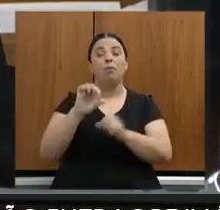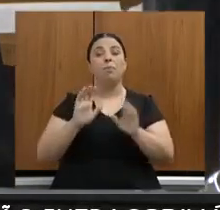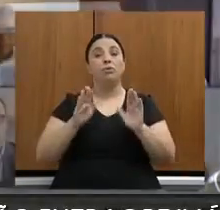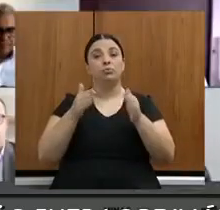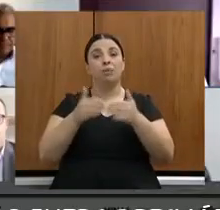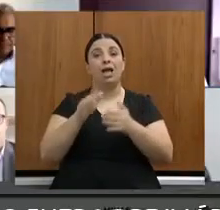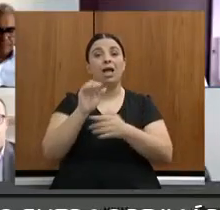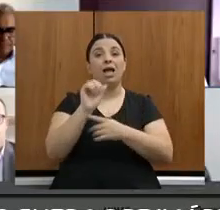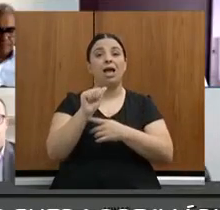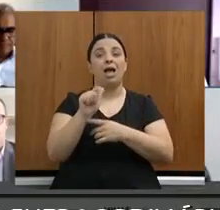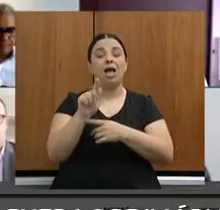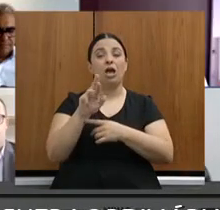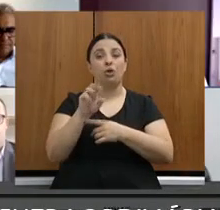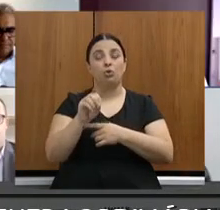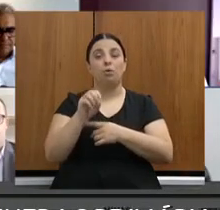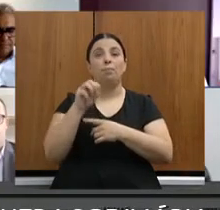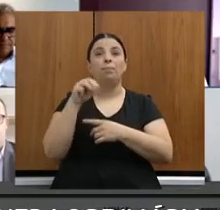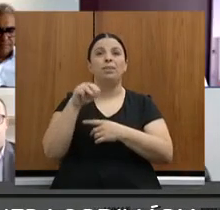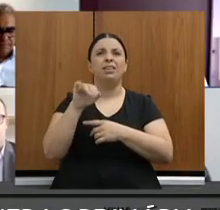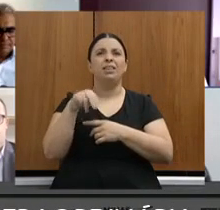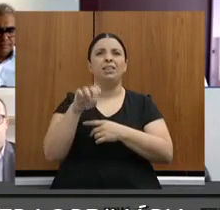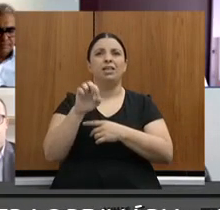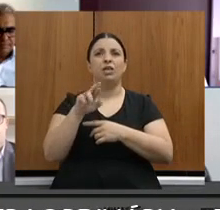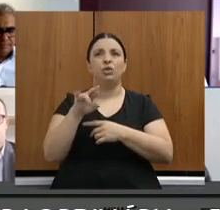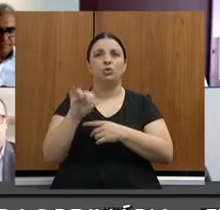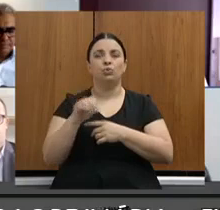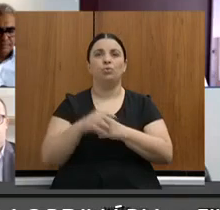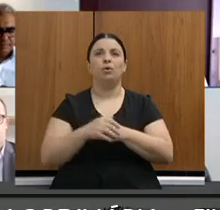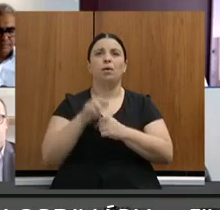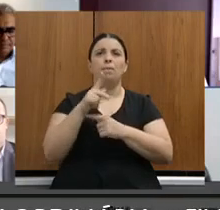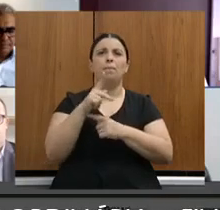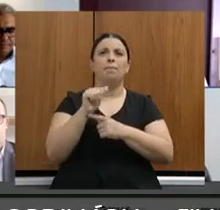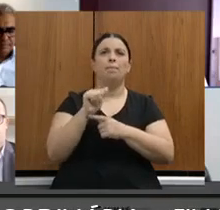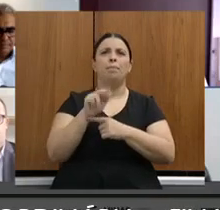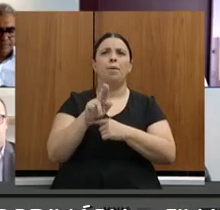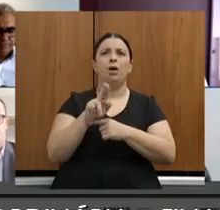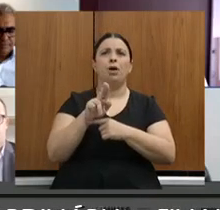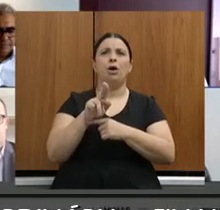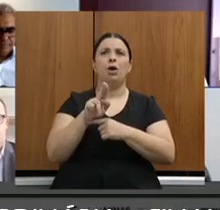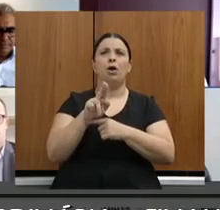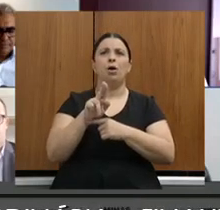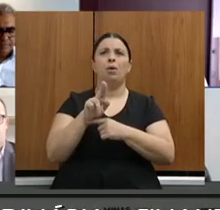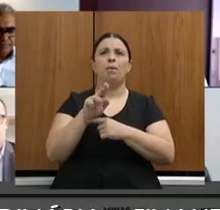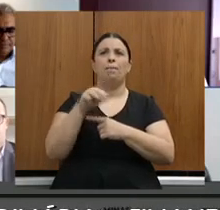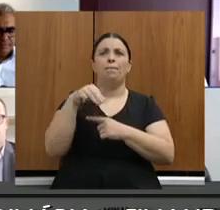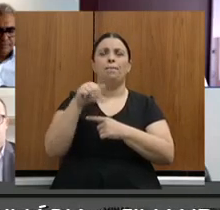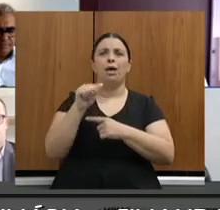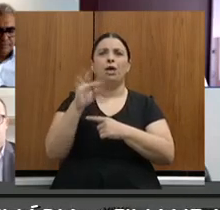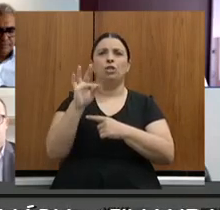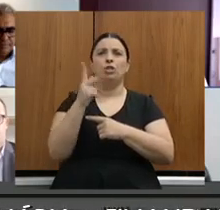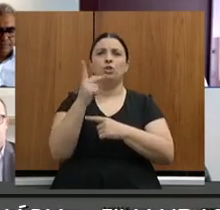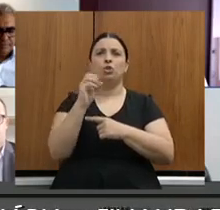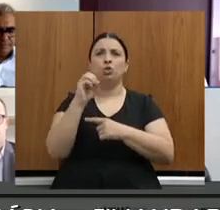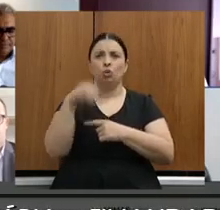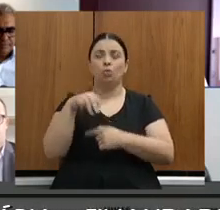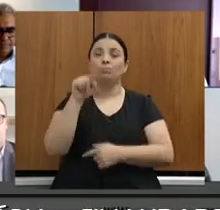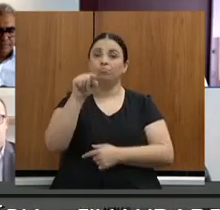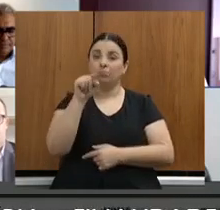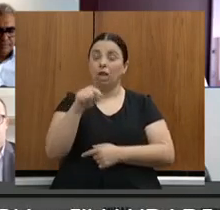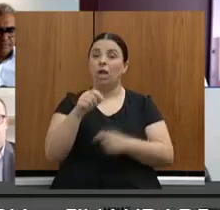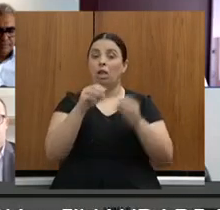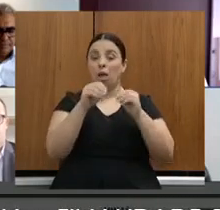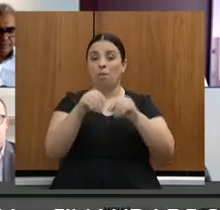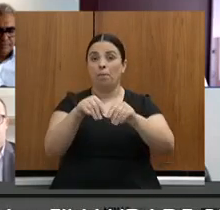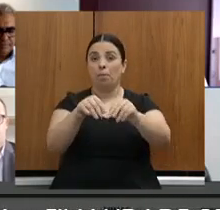aqui nós estamos o pão batom é a o cultivo de Palma forrageira tem crescido muito